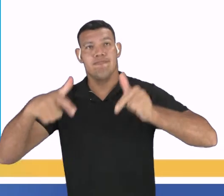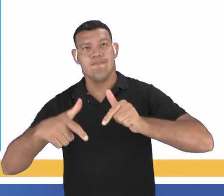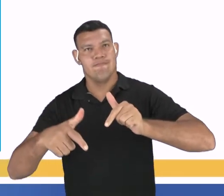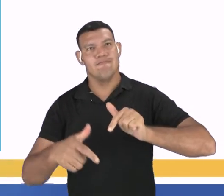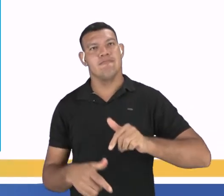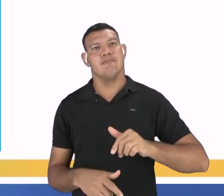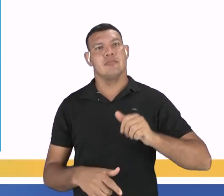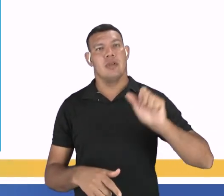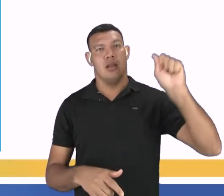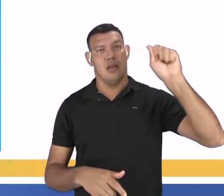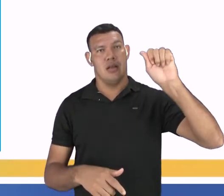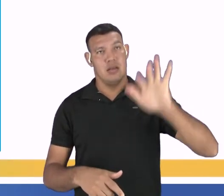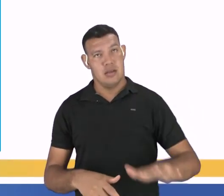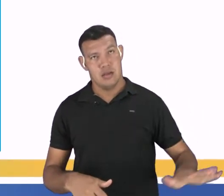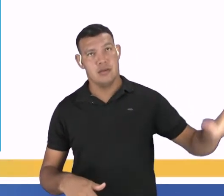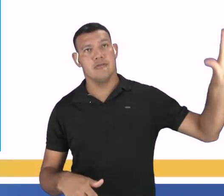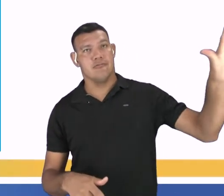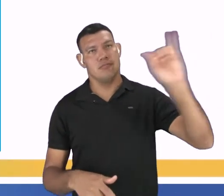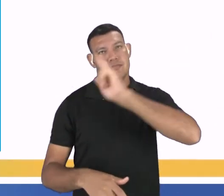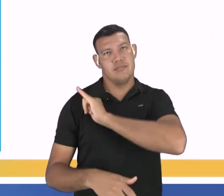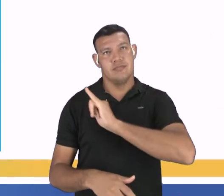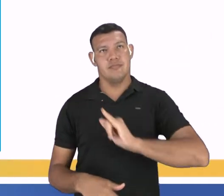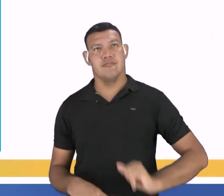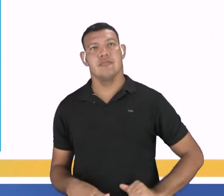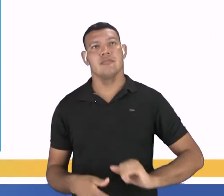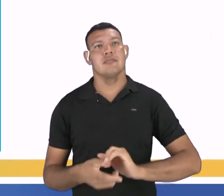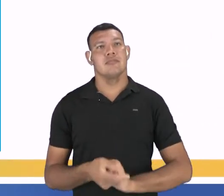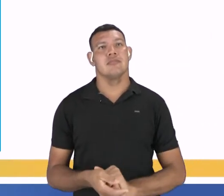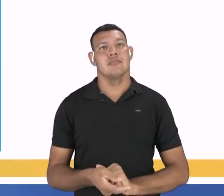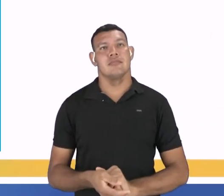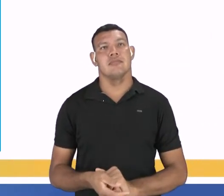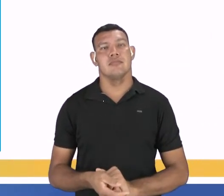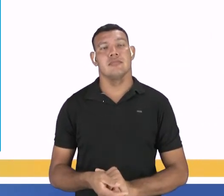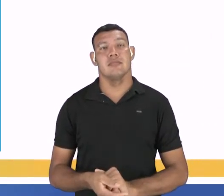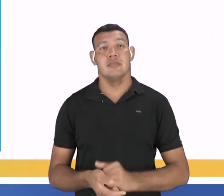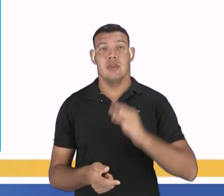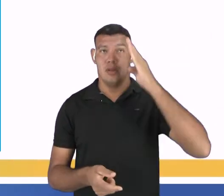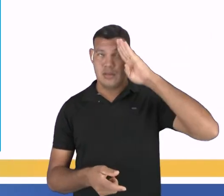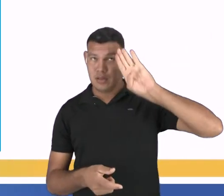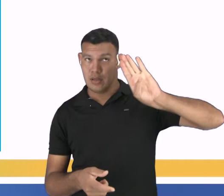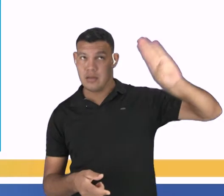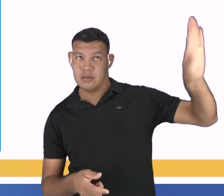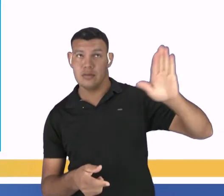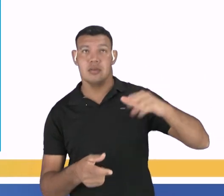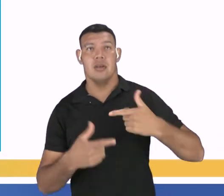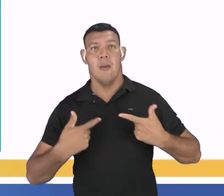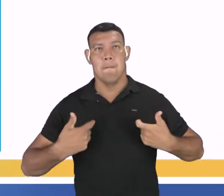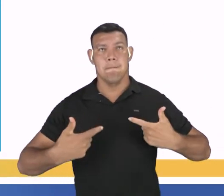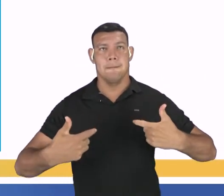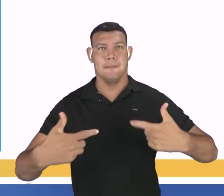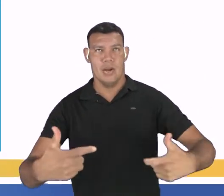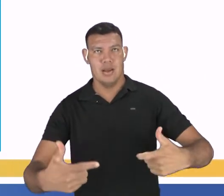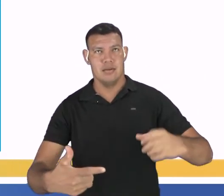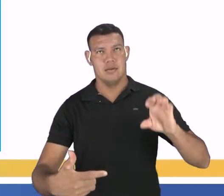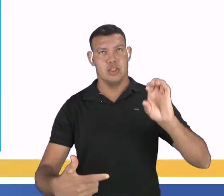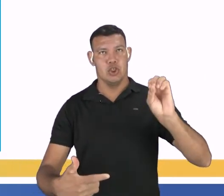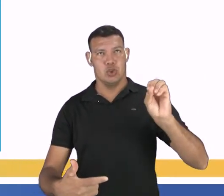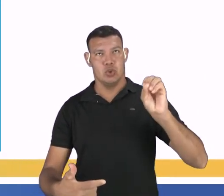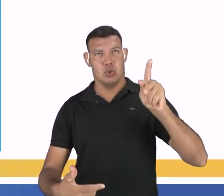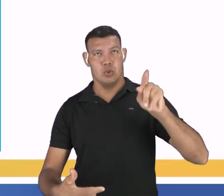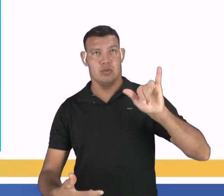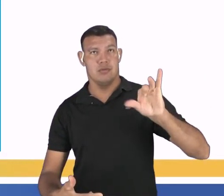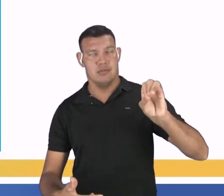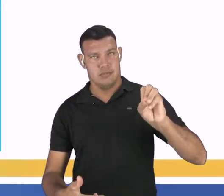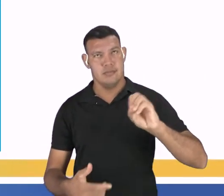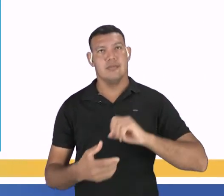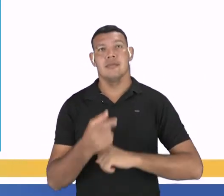asiática à colonização, ao imperialismo, e aí a gente vai ter principalmente a Guerra do Ópio, que vão ser britânicos e chineses